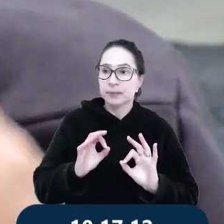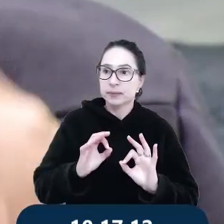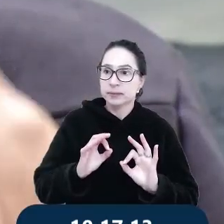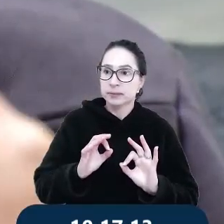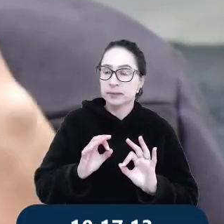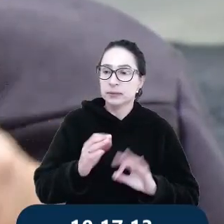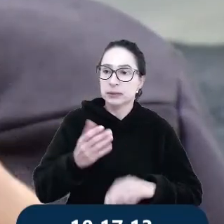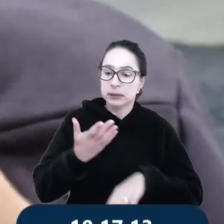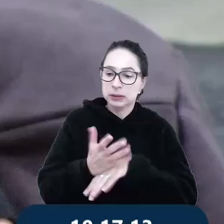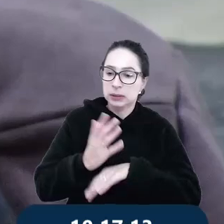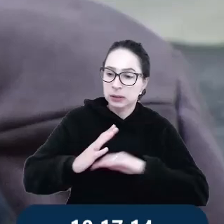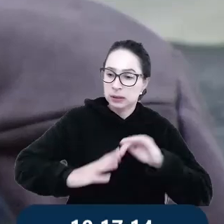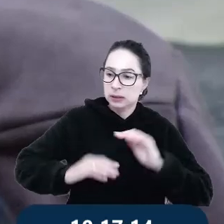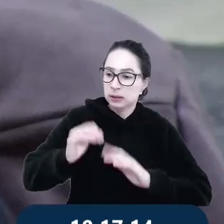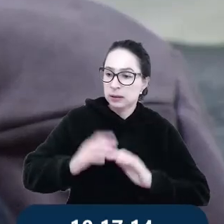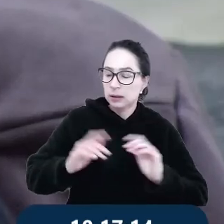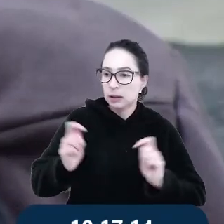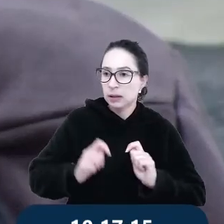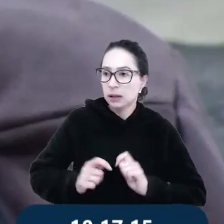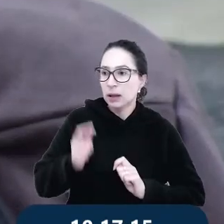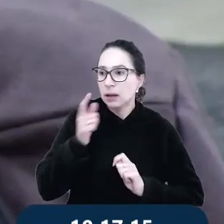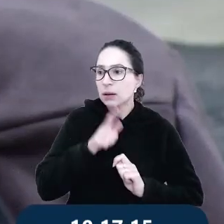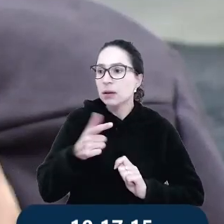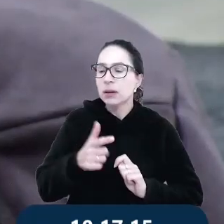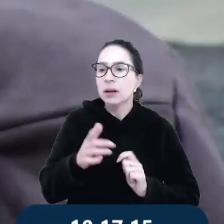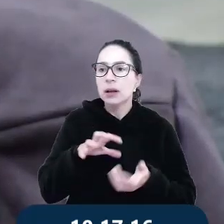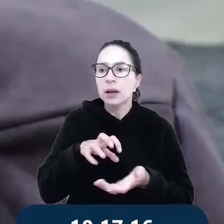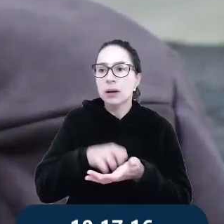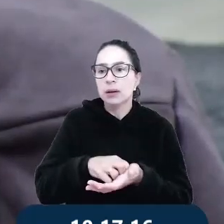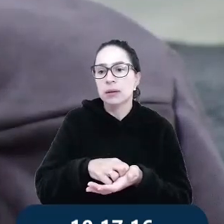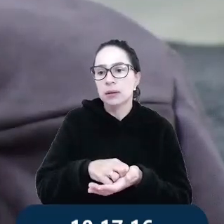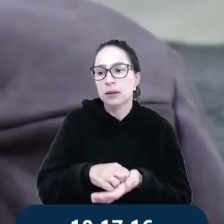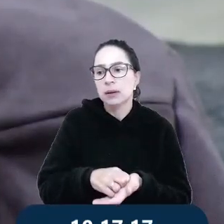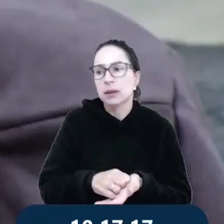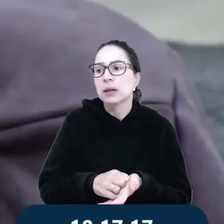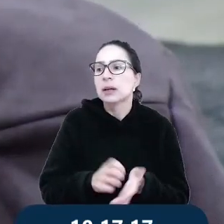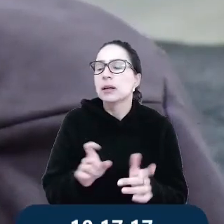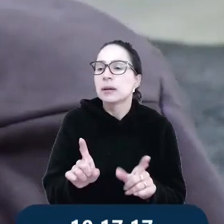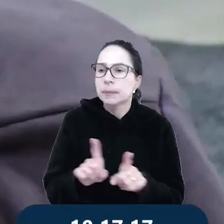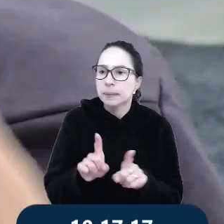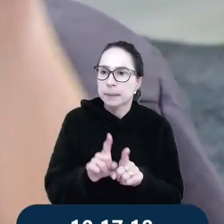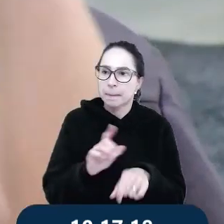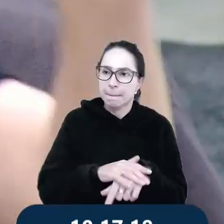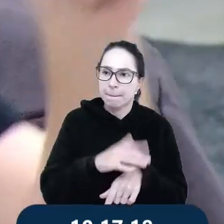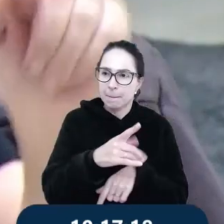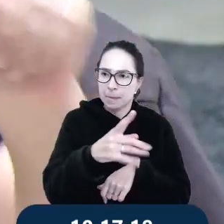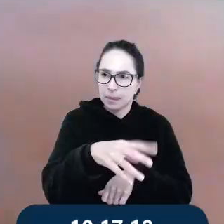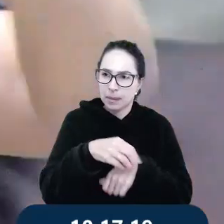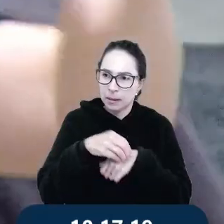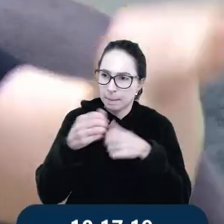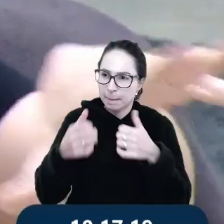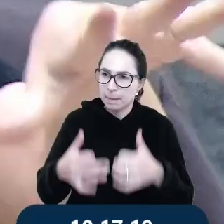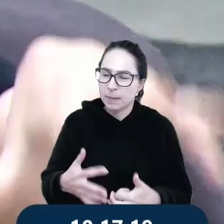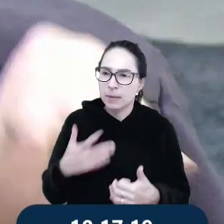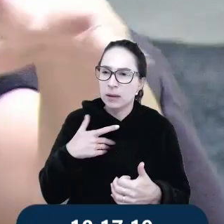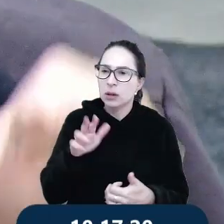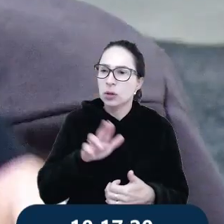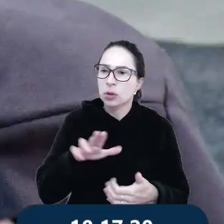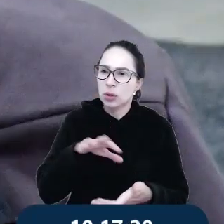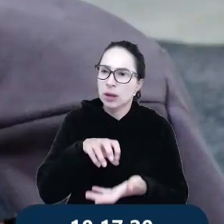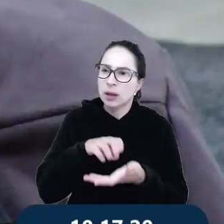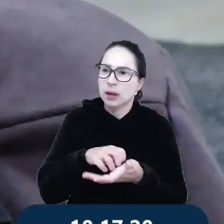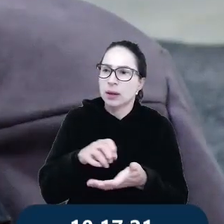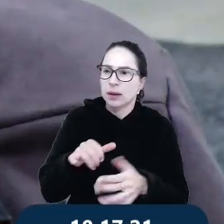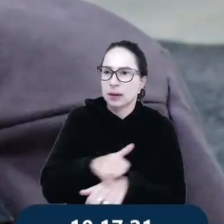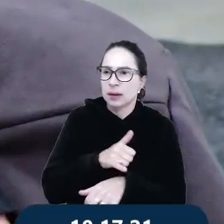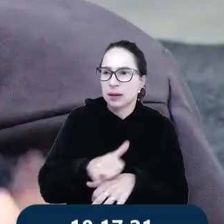capacitar para dar a possibilidade dessa ocupação. Então, inclusive isso que o senhor está falando, da ocupação mediante